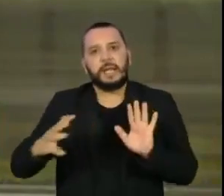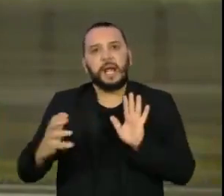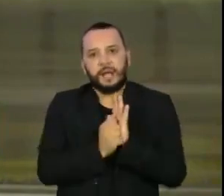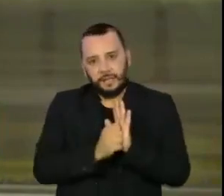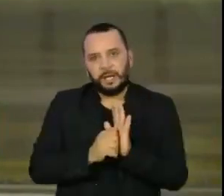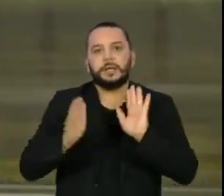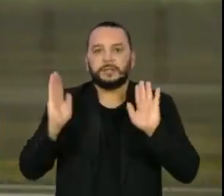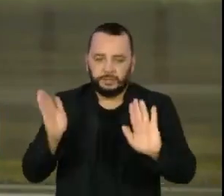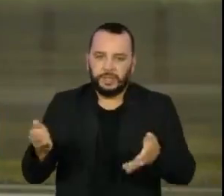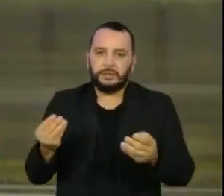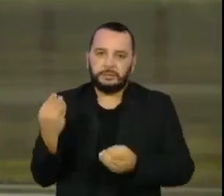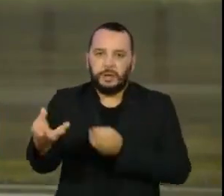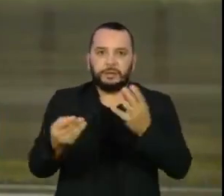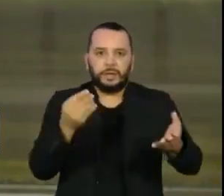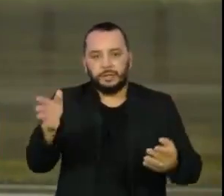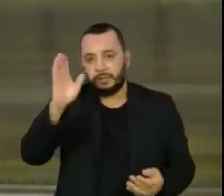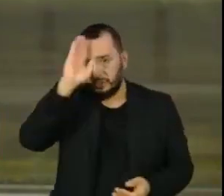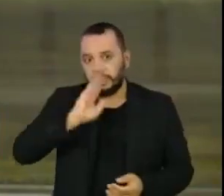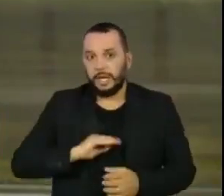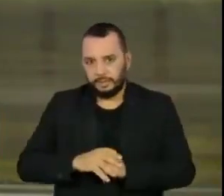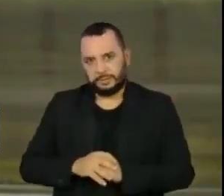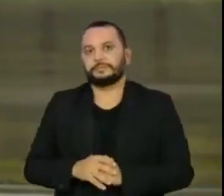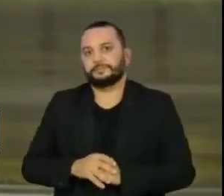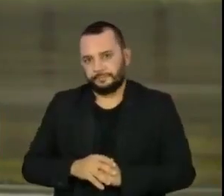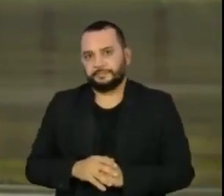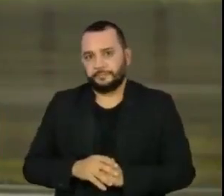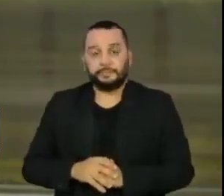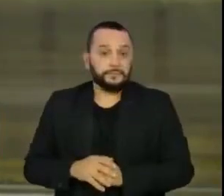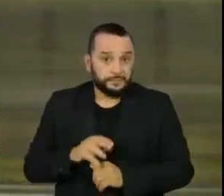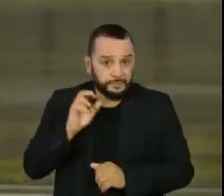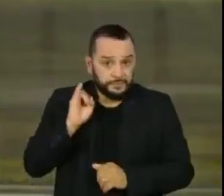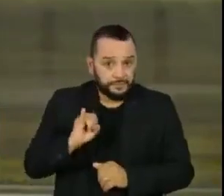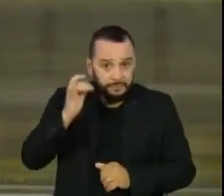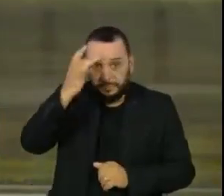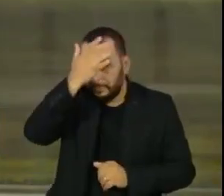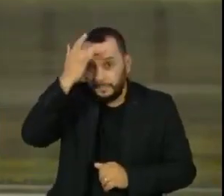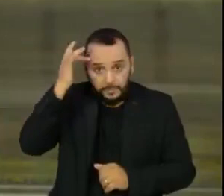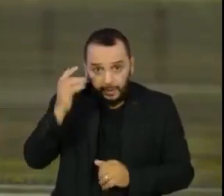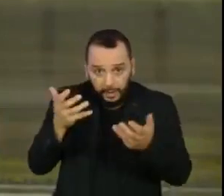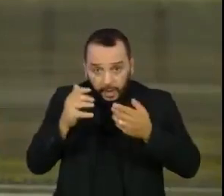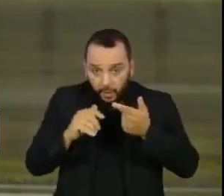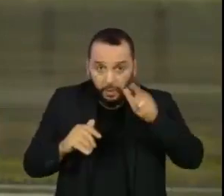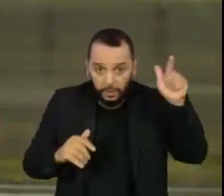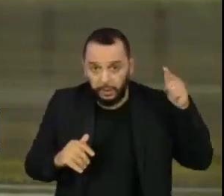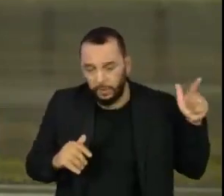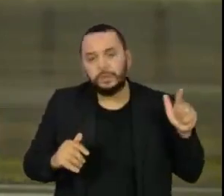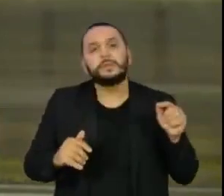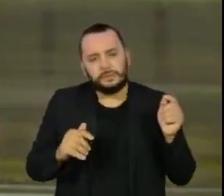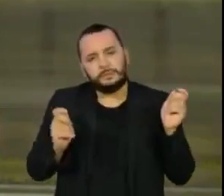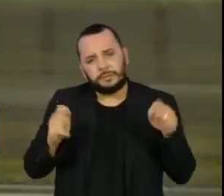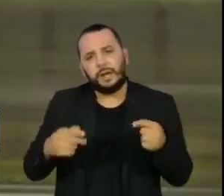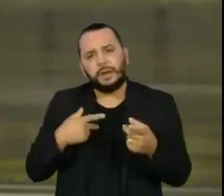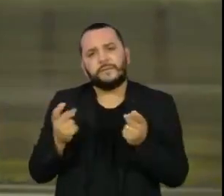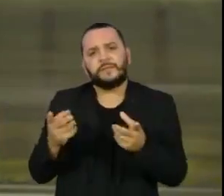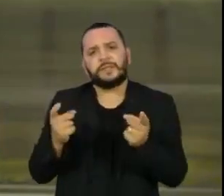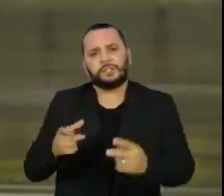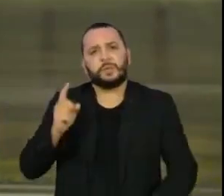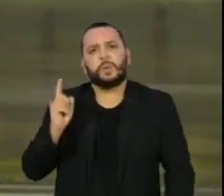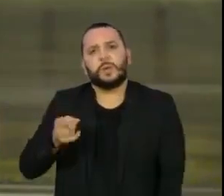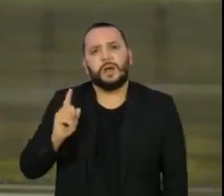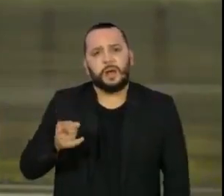Bom Prato. Para as demais pessoas, enquanto tivermos disponibilidade, o serviço continuará a ser